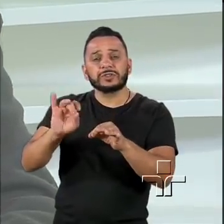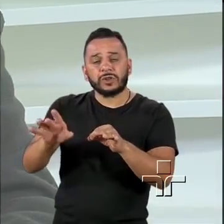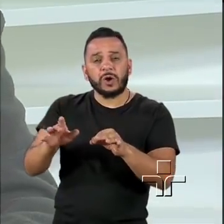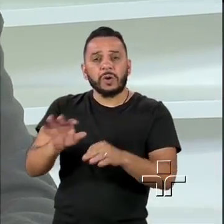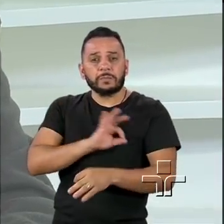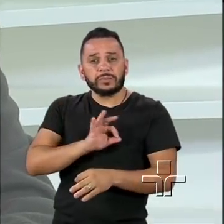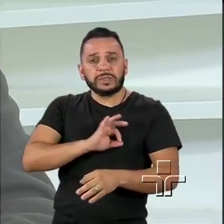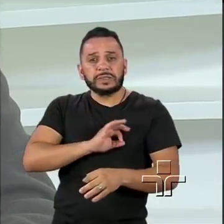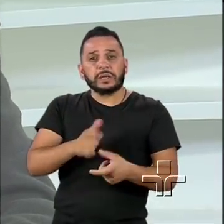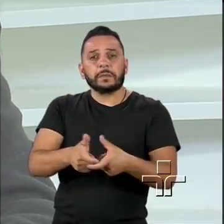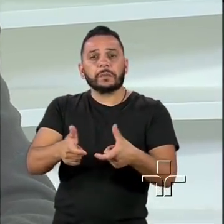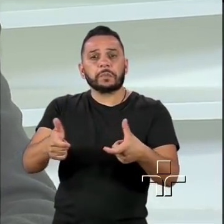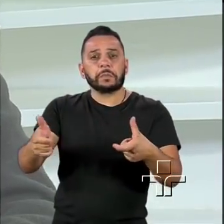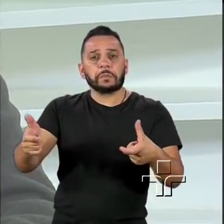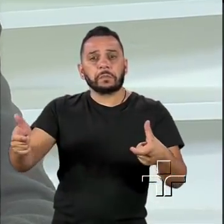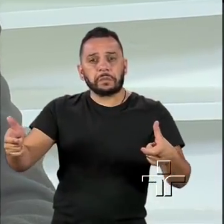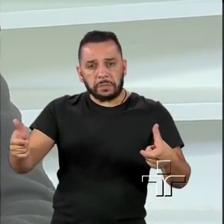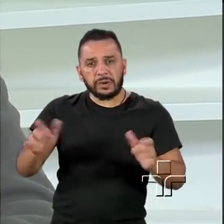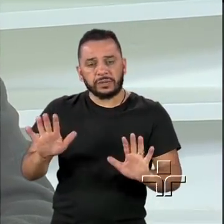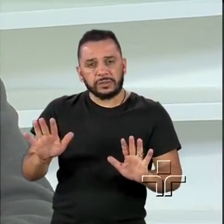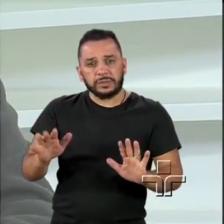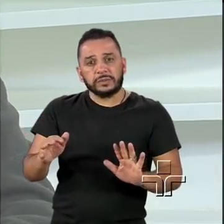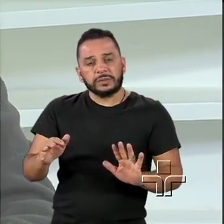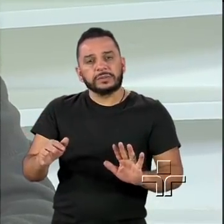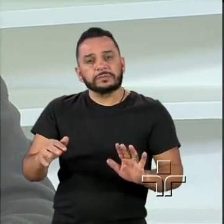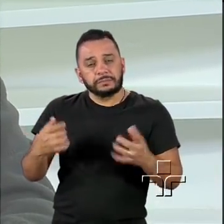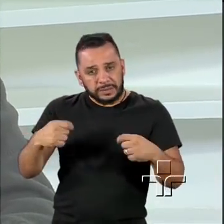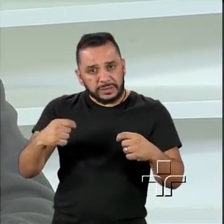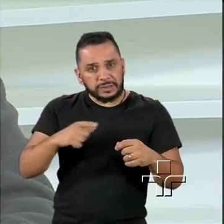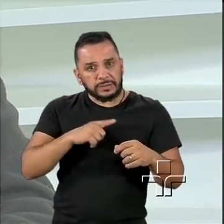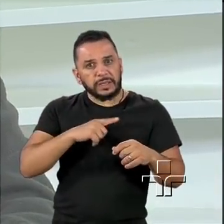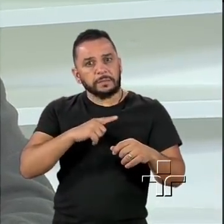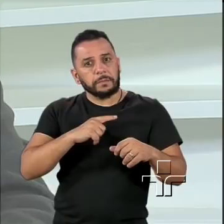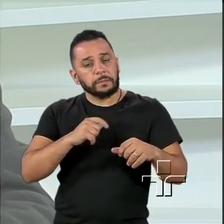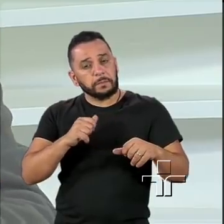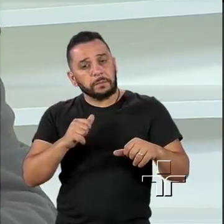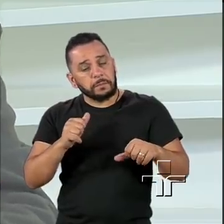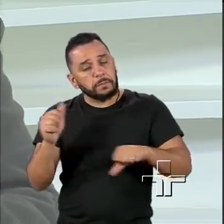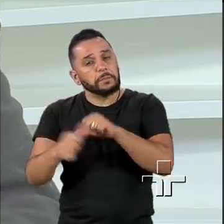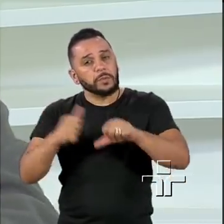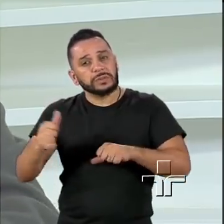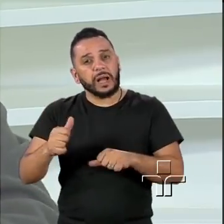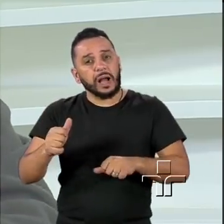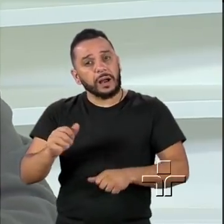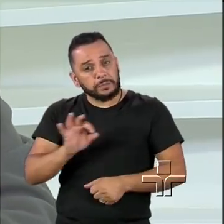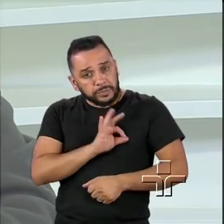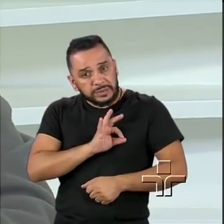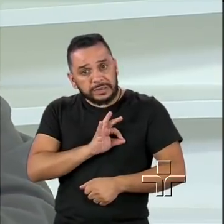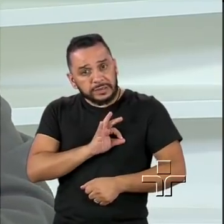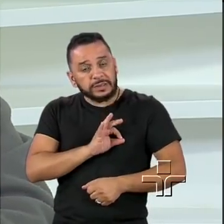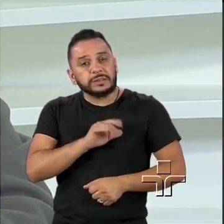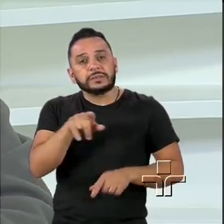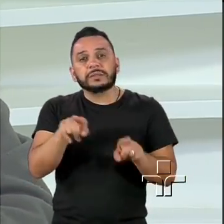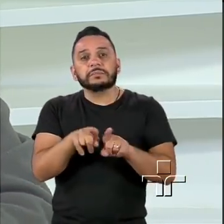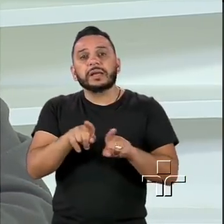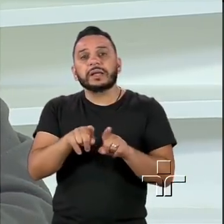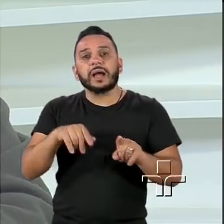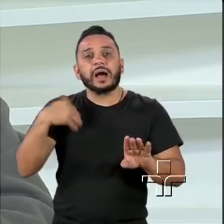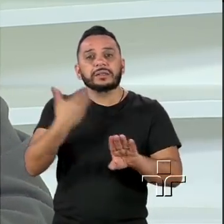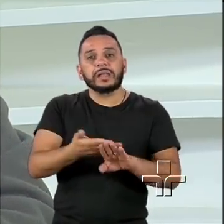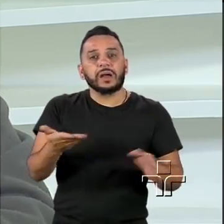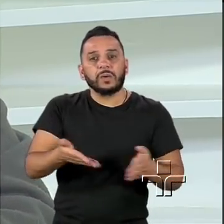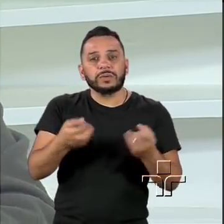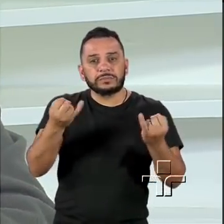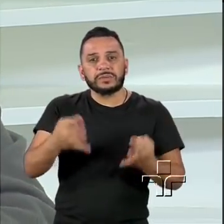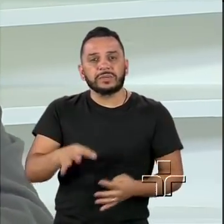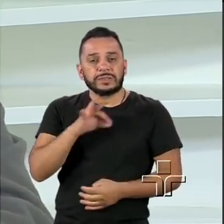rua, sem uma mudança na perspectiva de ação do efetivo policial? E o senhor não tratou até o momento de